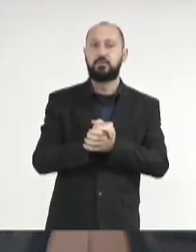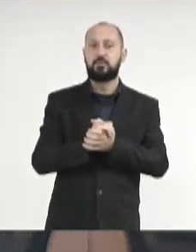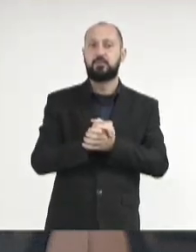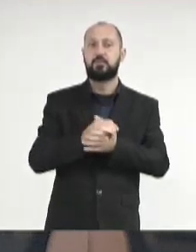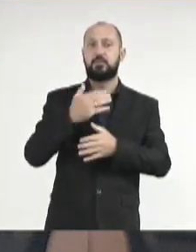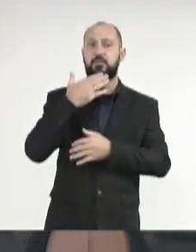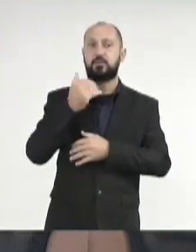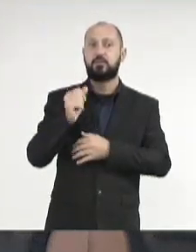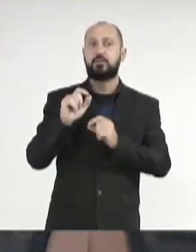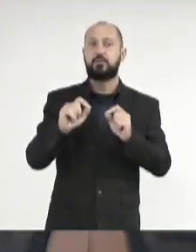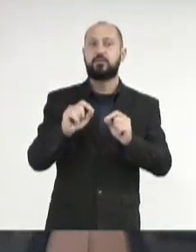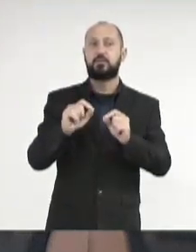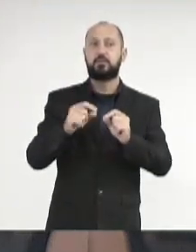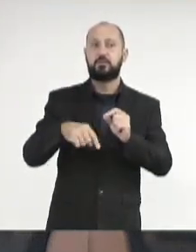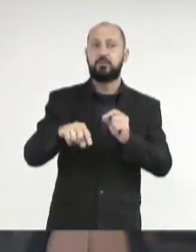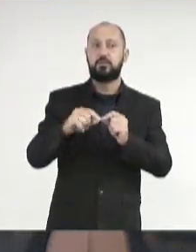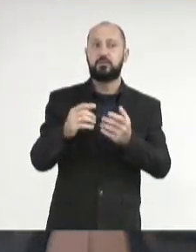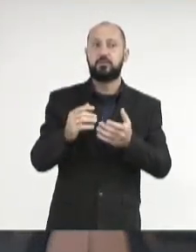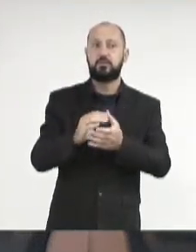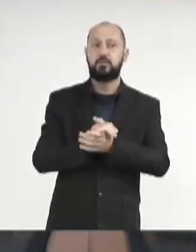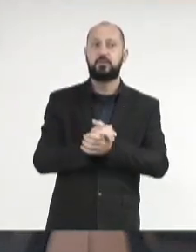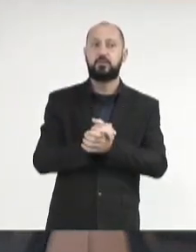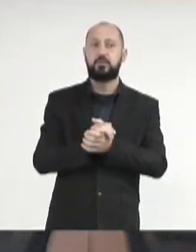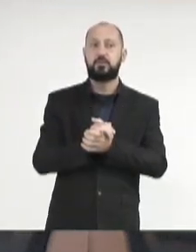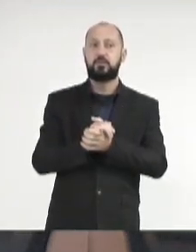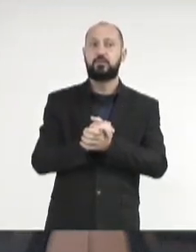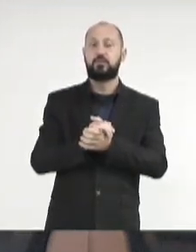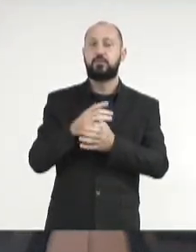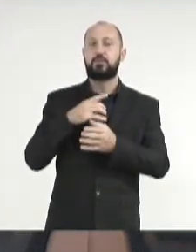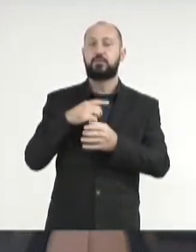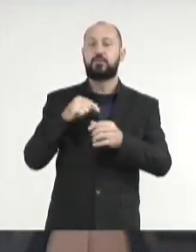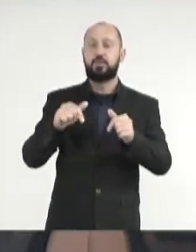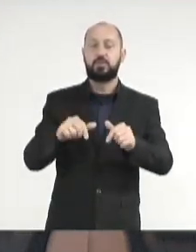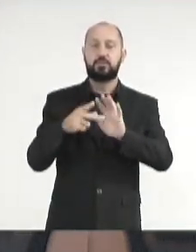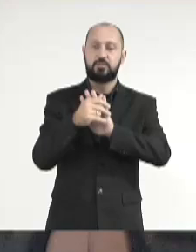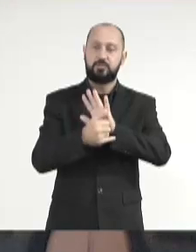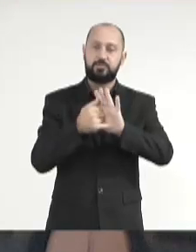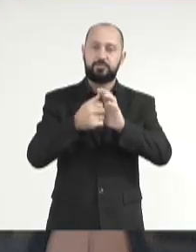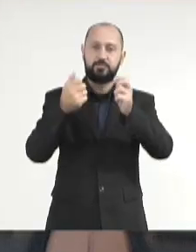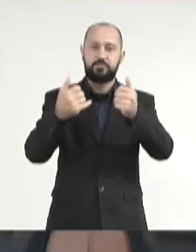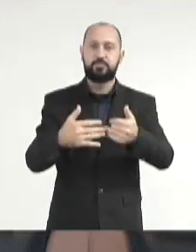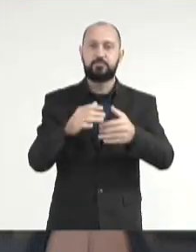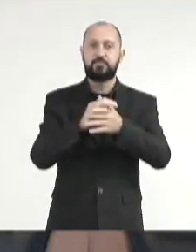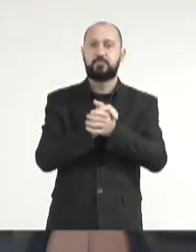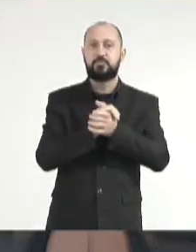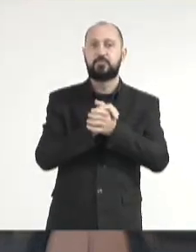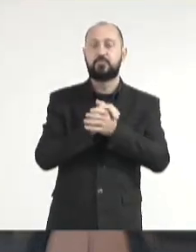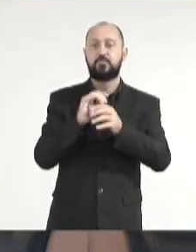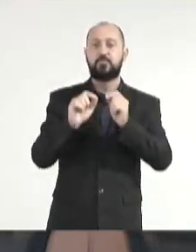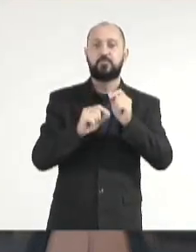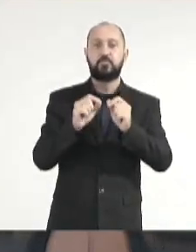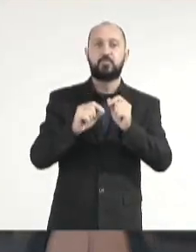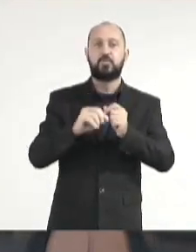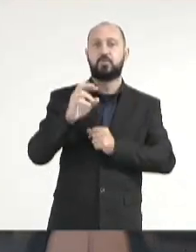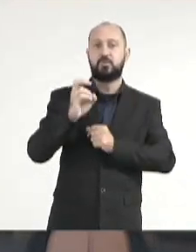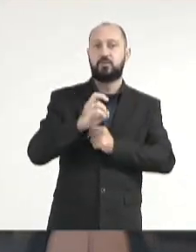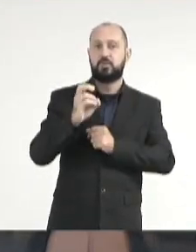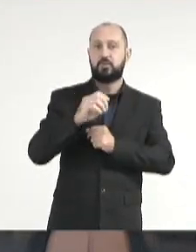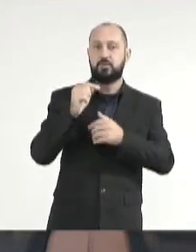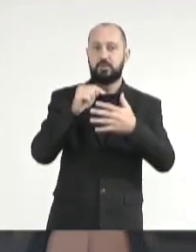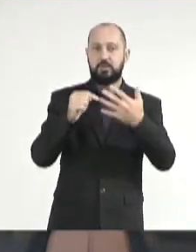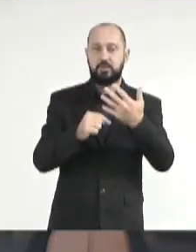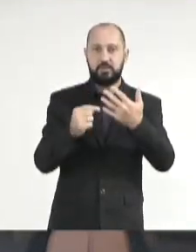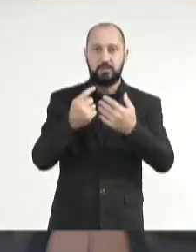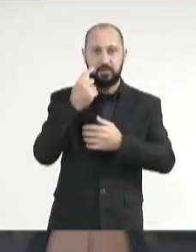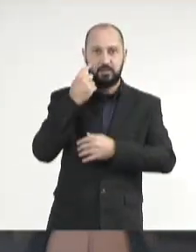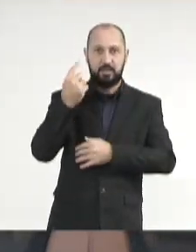uma melhoria no saneamento básico aqui de Mato Grosso do Sul. Pois é, Gustavo, além desses projetos que você falou, né, o quinto item votado na sessão da